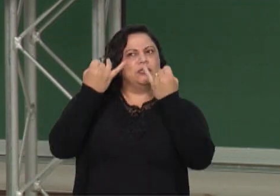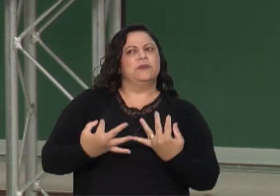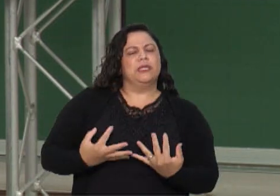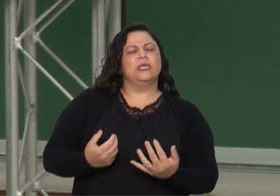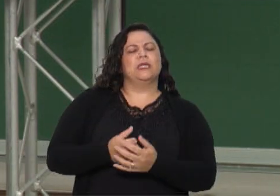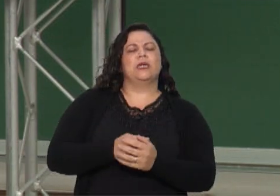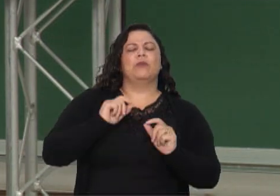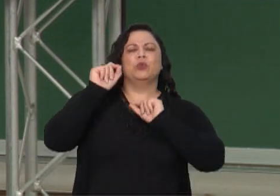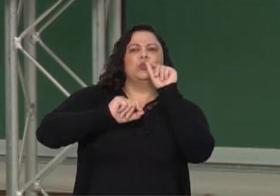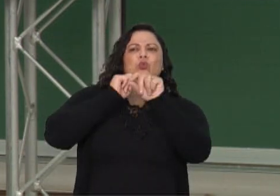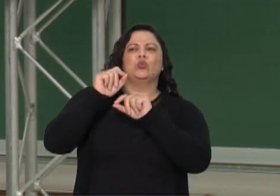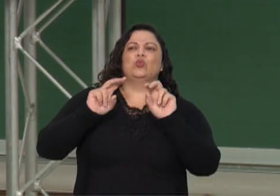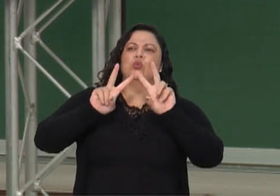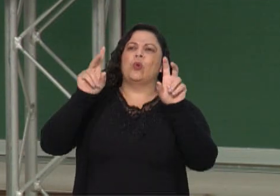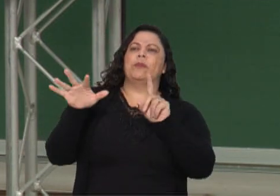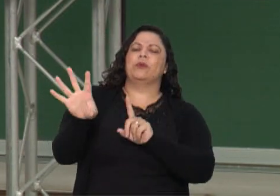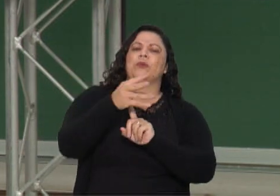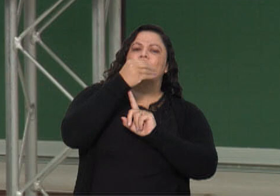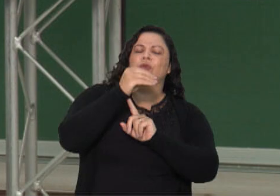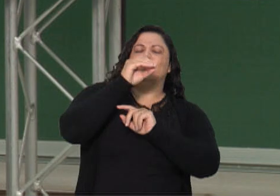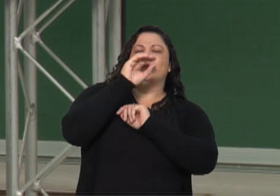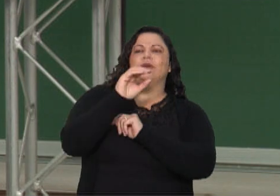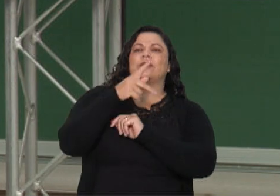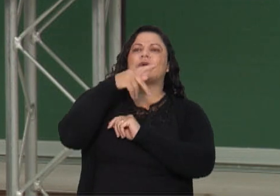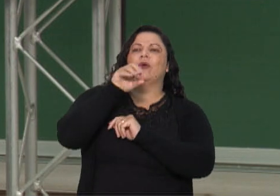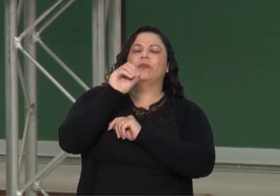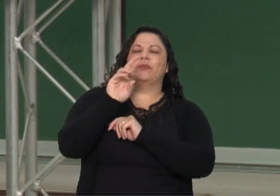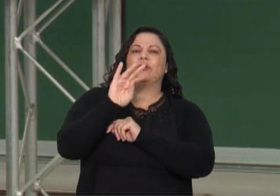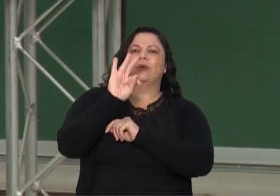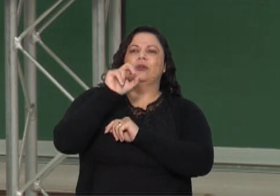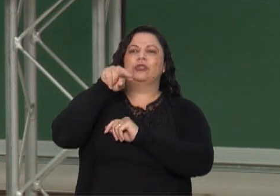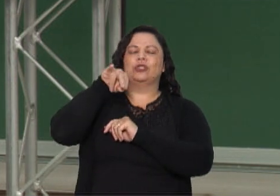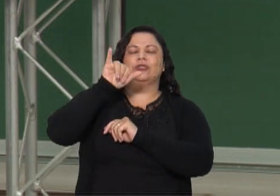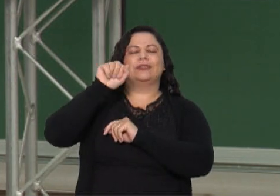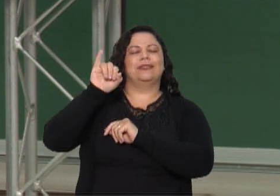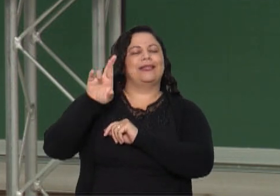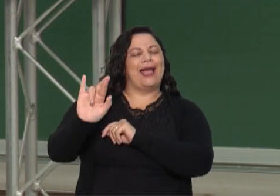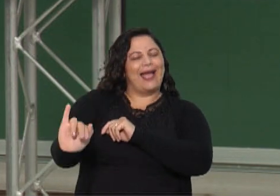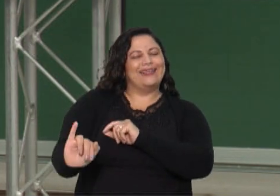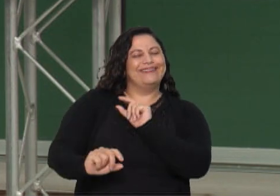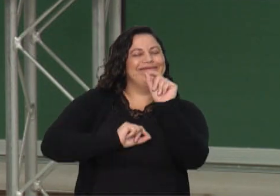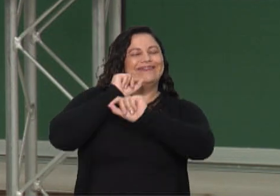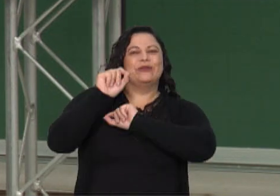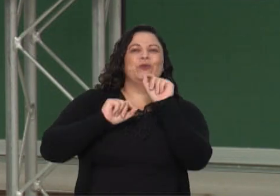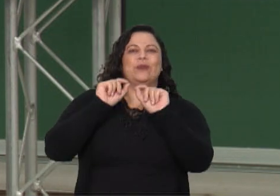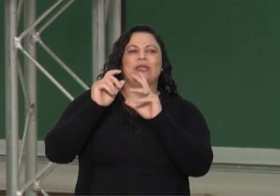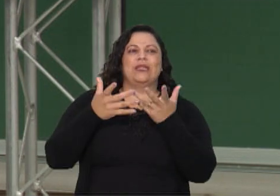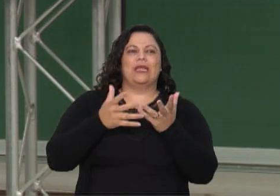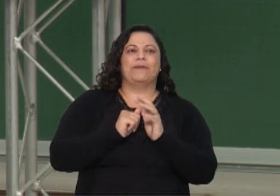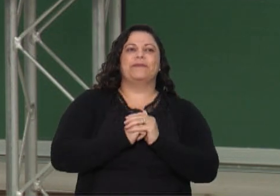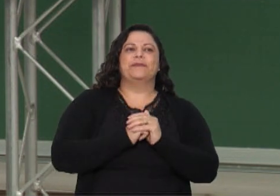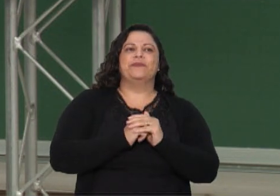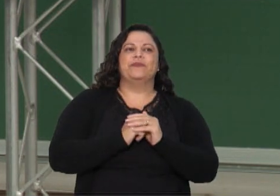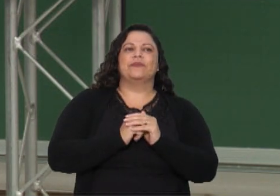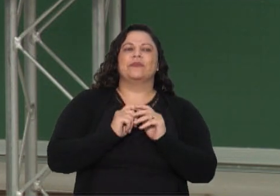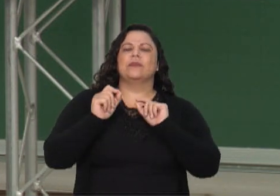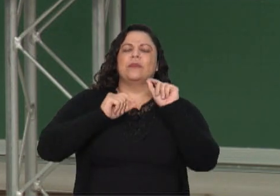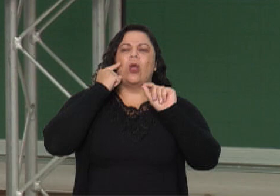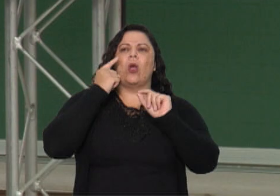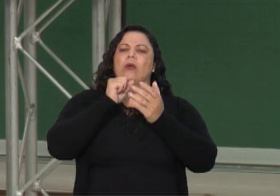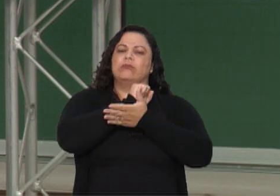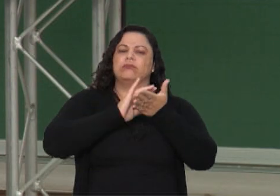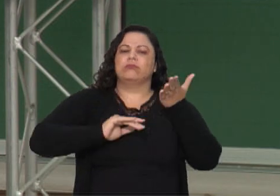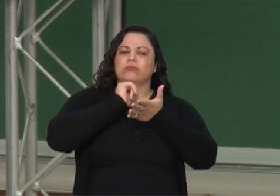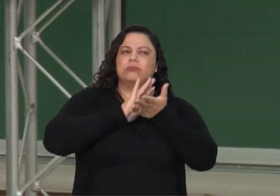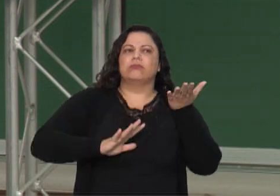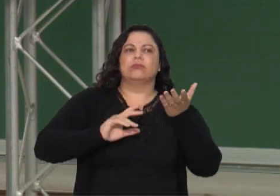Portinari. Muralismo, expressionismo, cubismo, né, nas suas obras. Muito bem. Olha só, eu vou trazer para